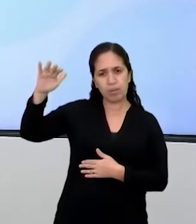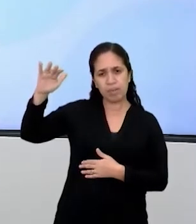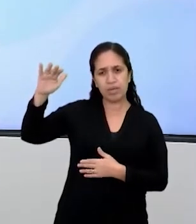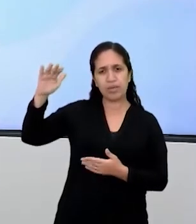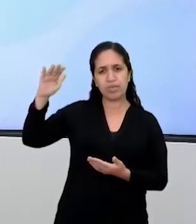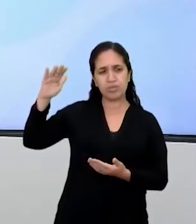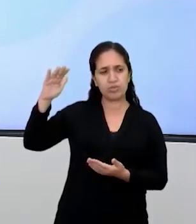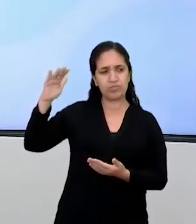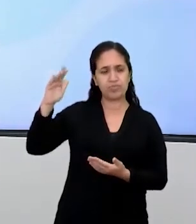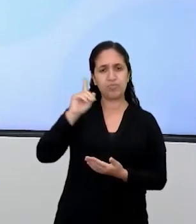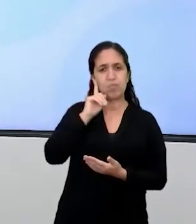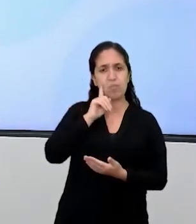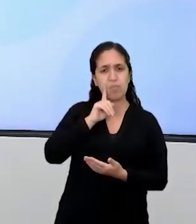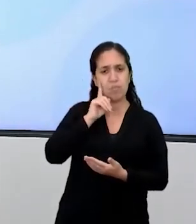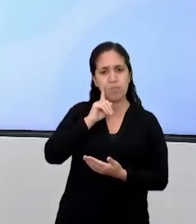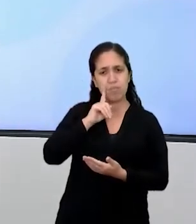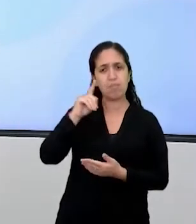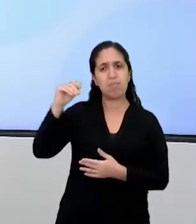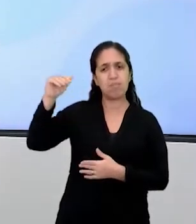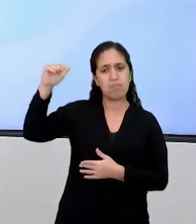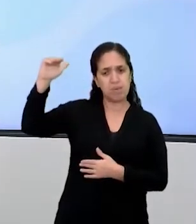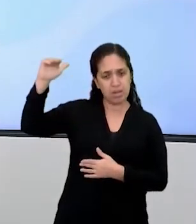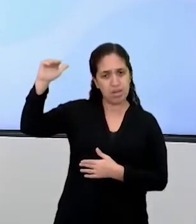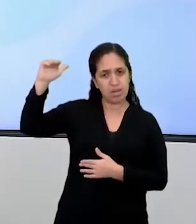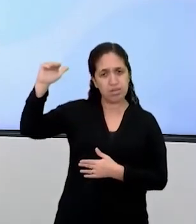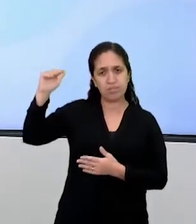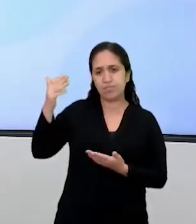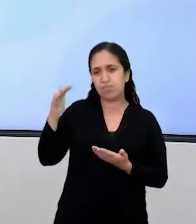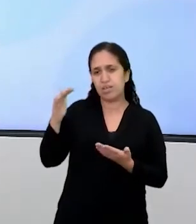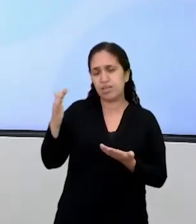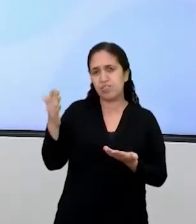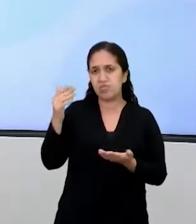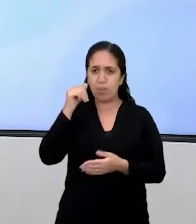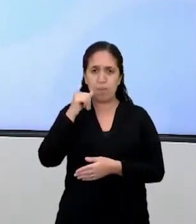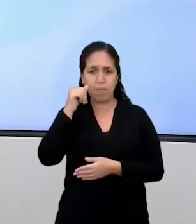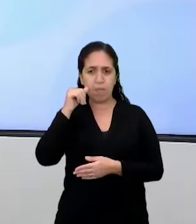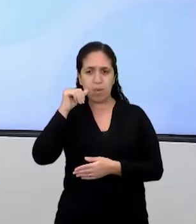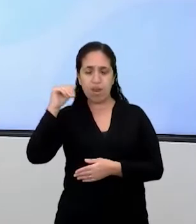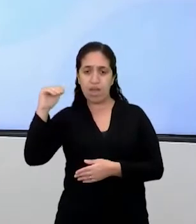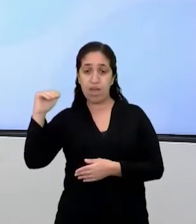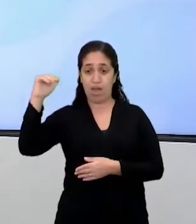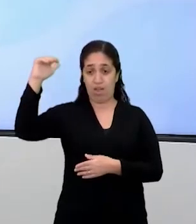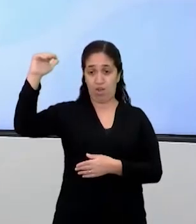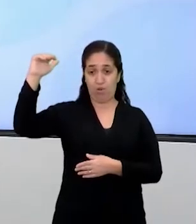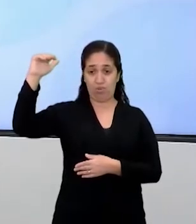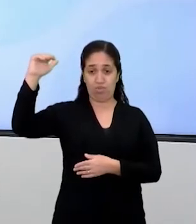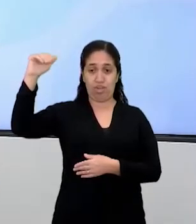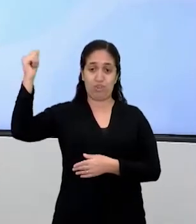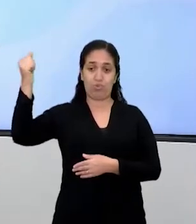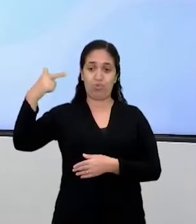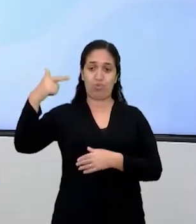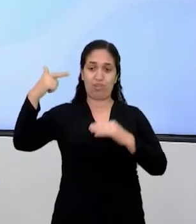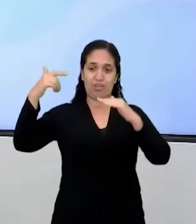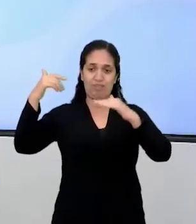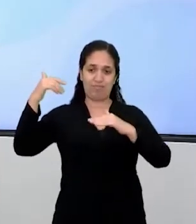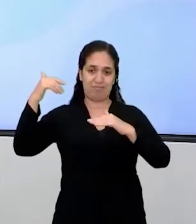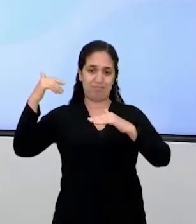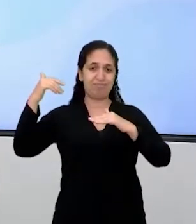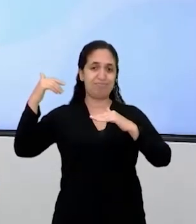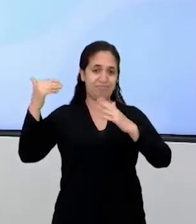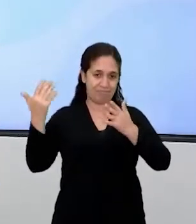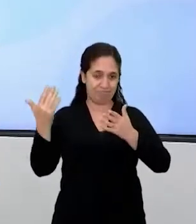a verificar essa questão da estatura, eu estou mais para uma mulher alta do que para uma estatura